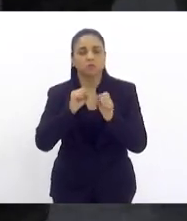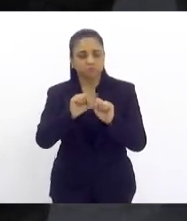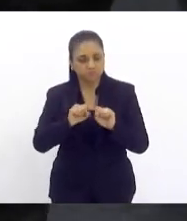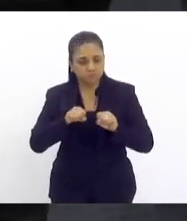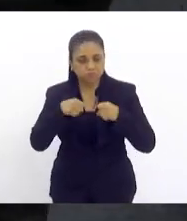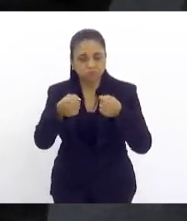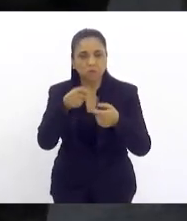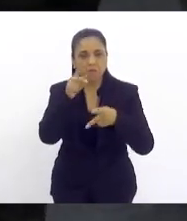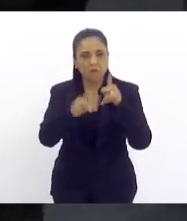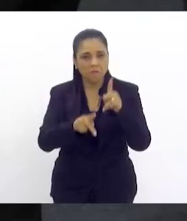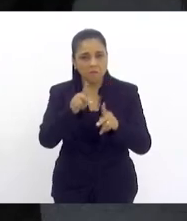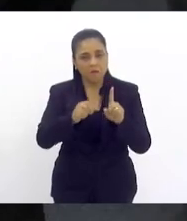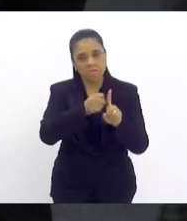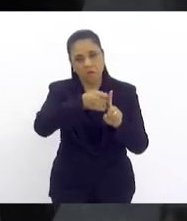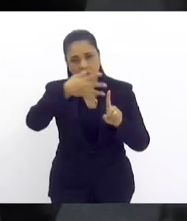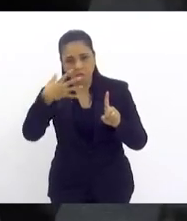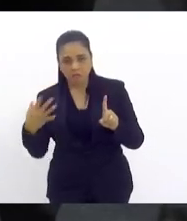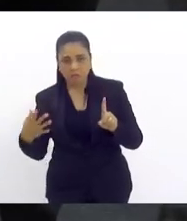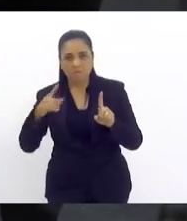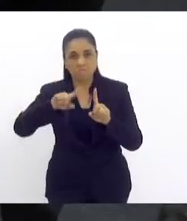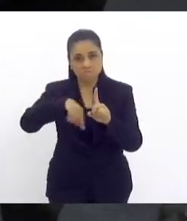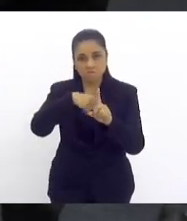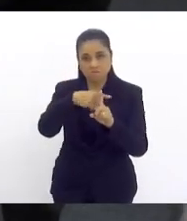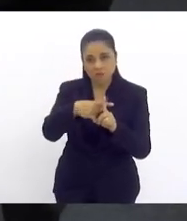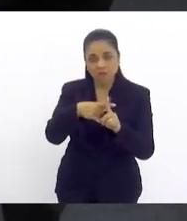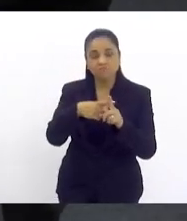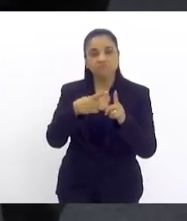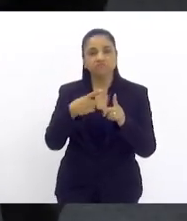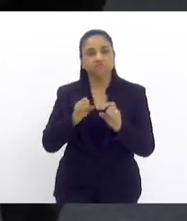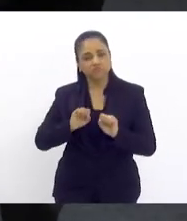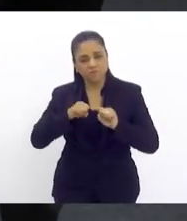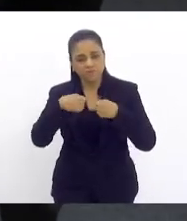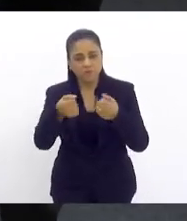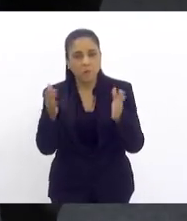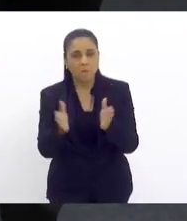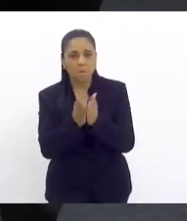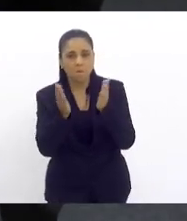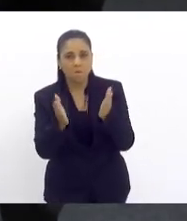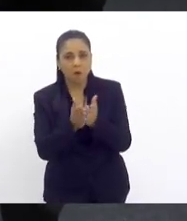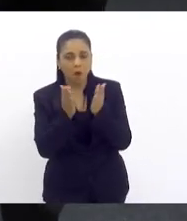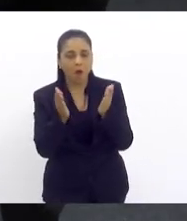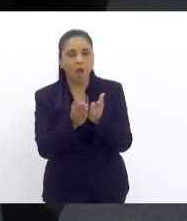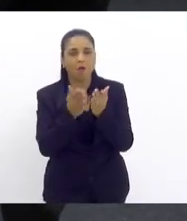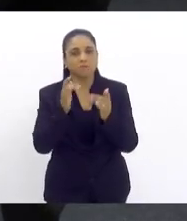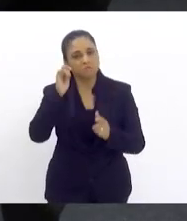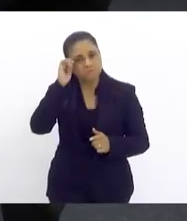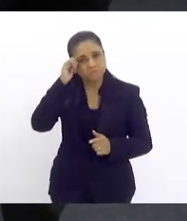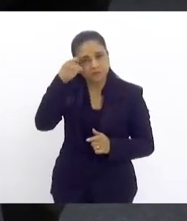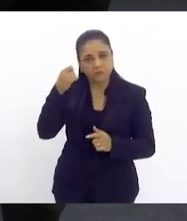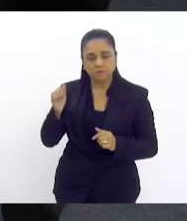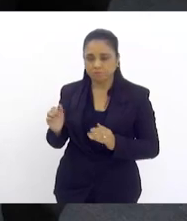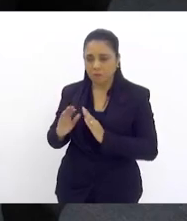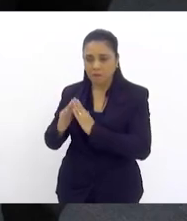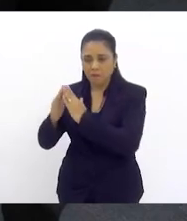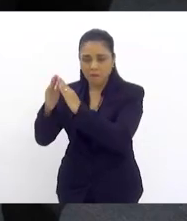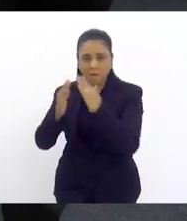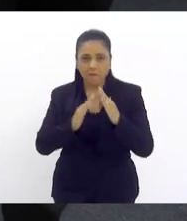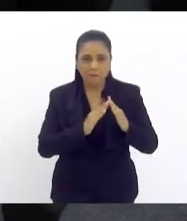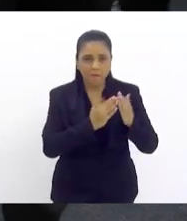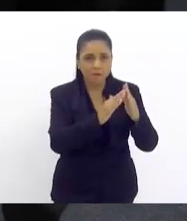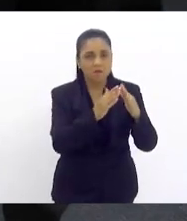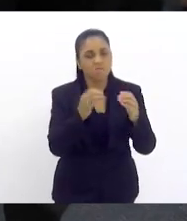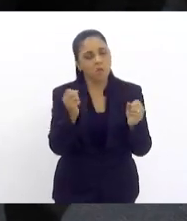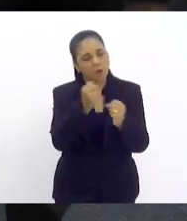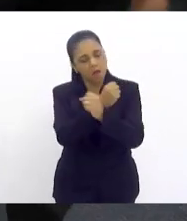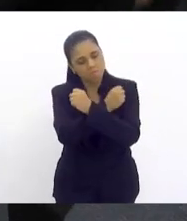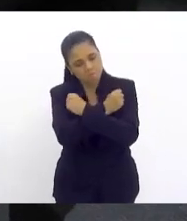população LGBTQIA+, em defesa dos pobres pretos de favela e periferia. Então, fica aqui o nosso abraço